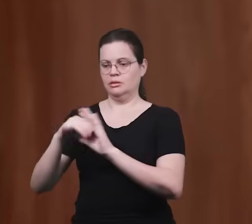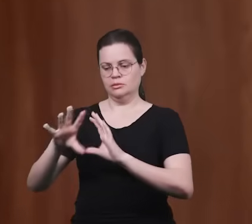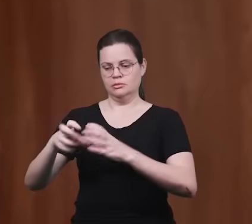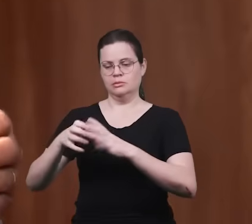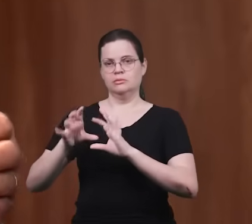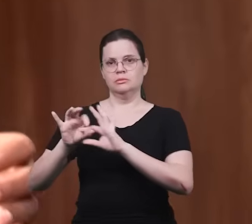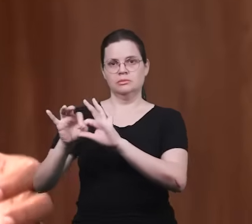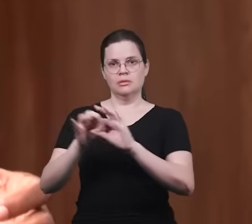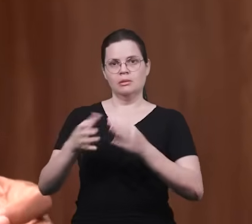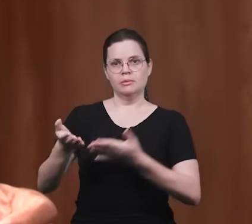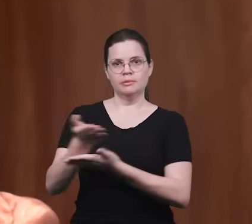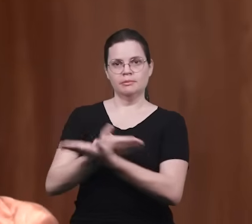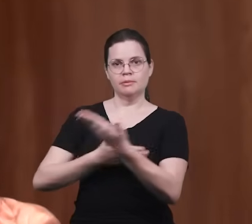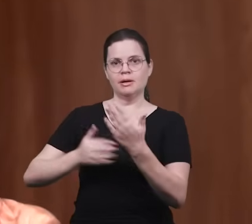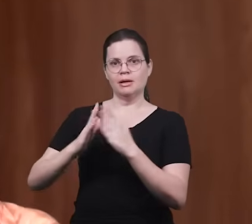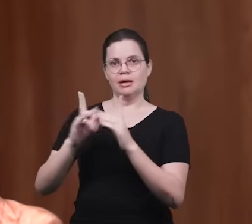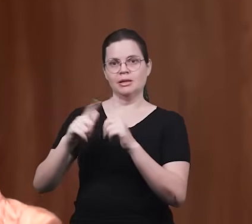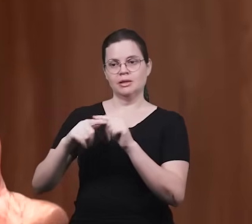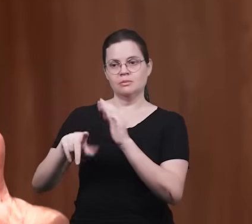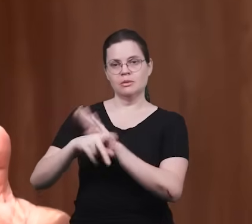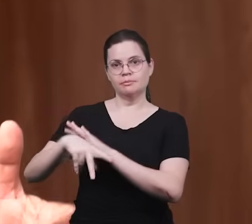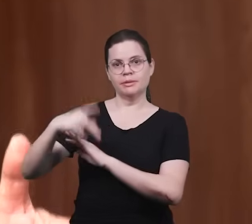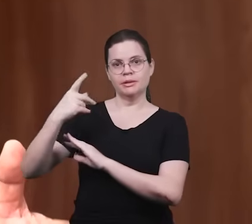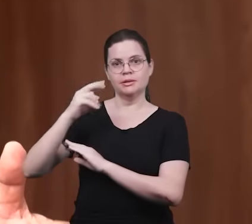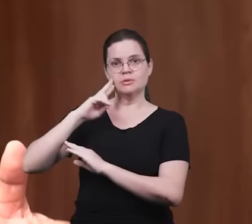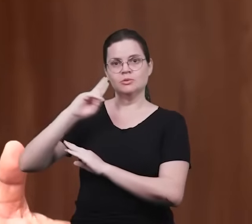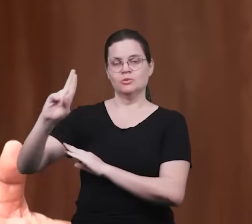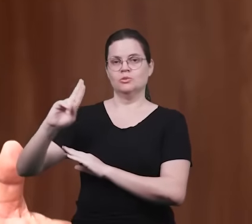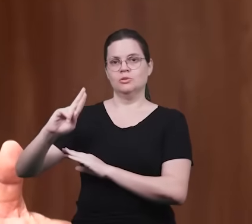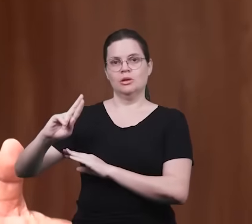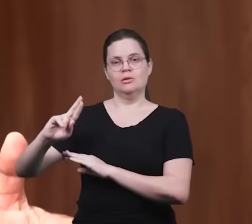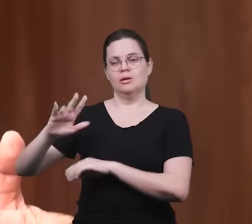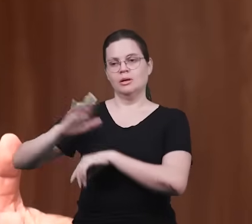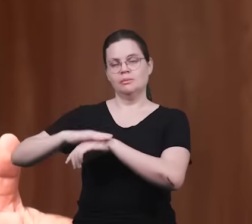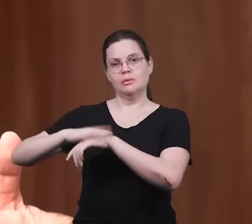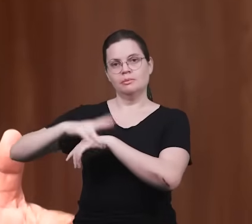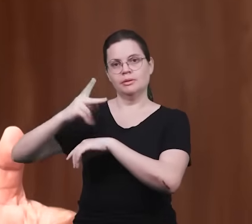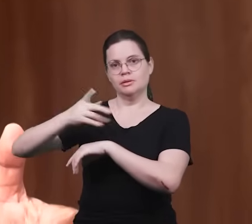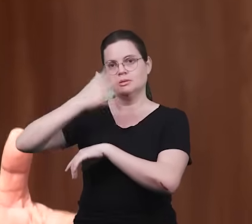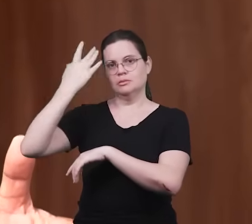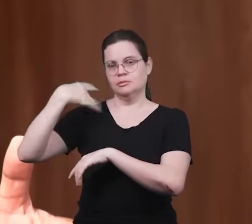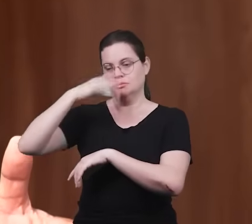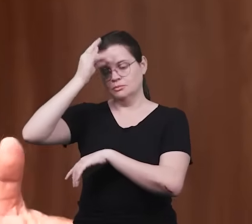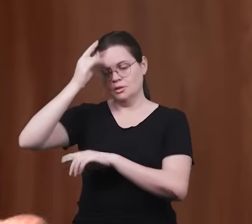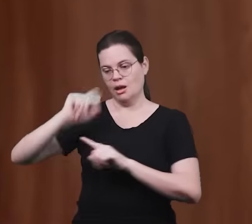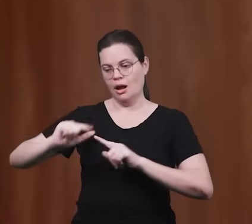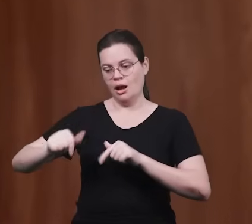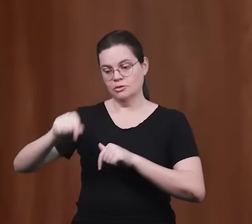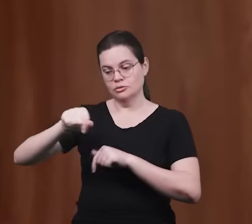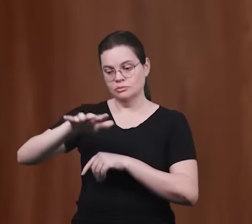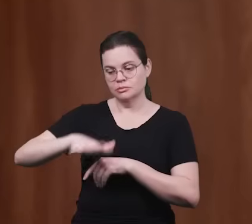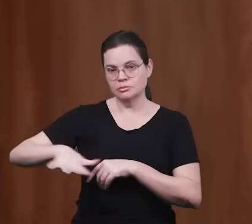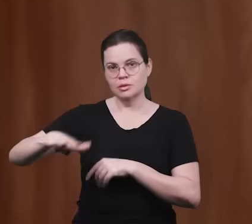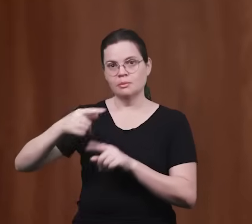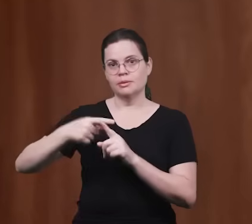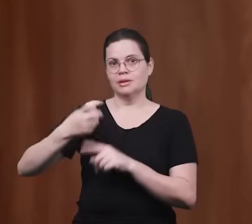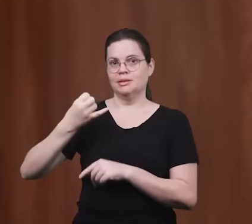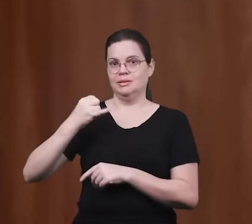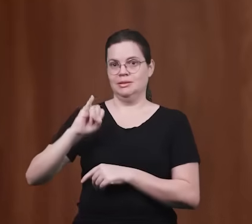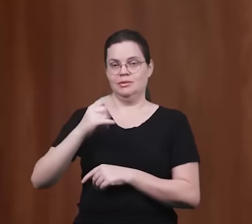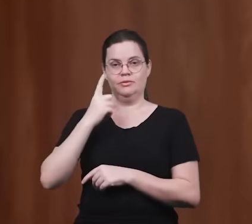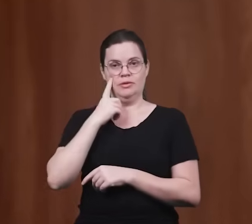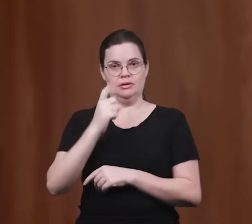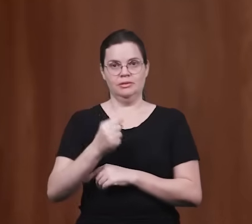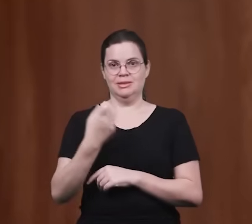ação, vamos dizer assim, exclusiva do Espírito Santo. Porque sem o Espírito Santo, olhem